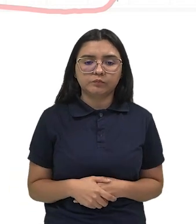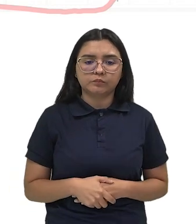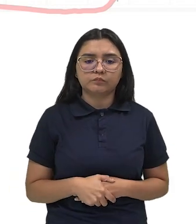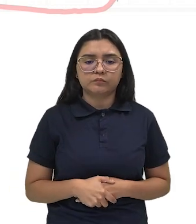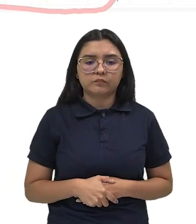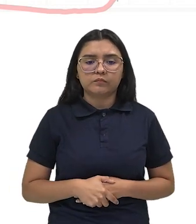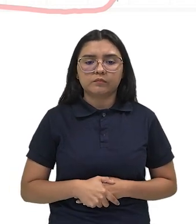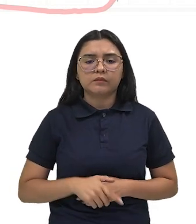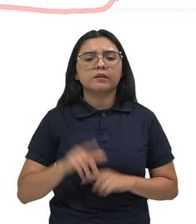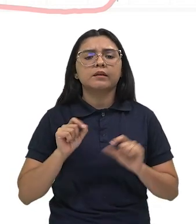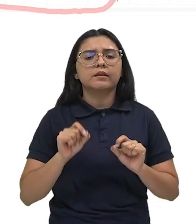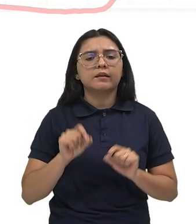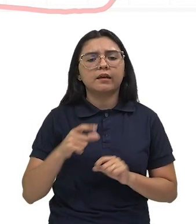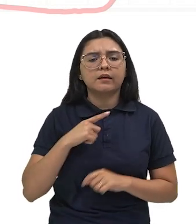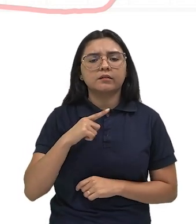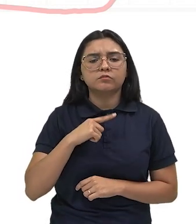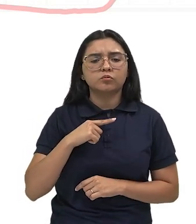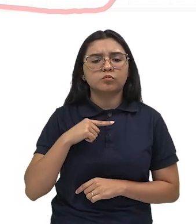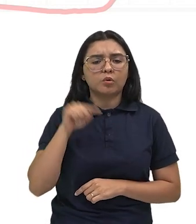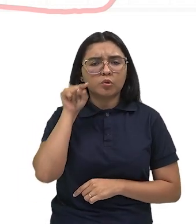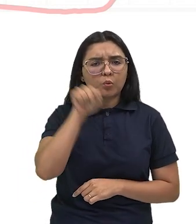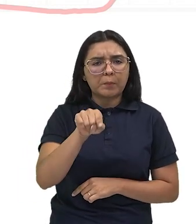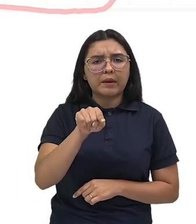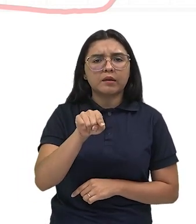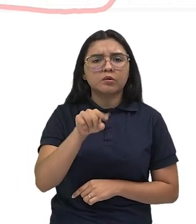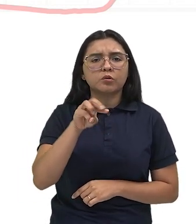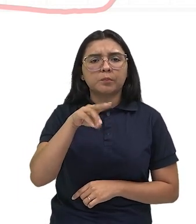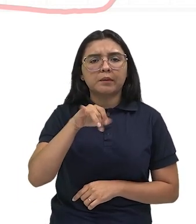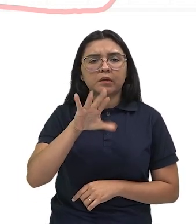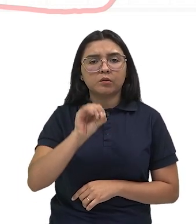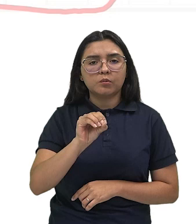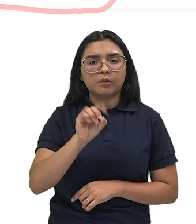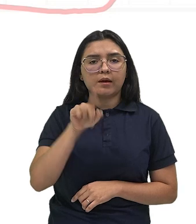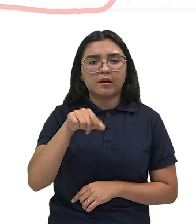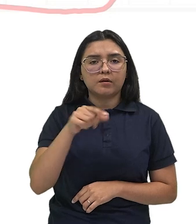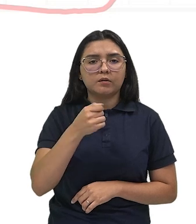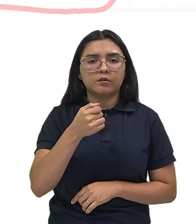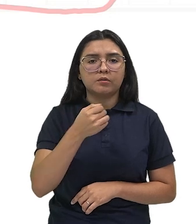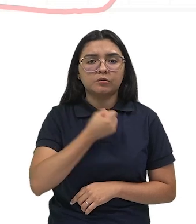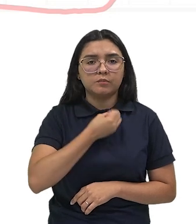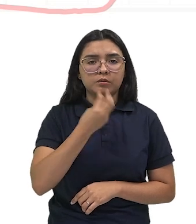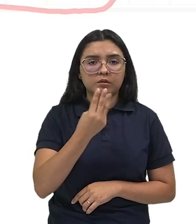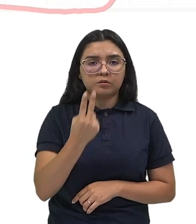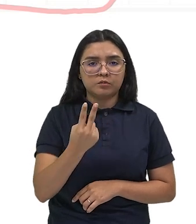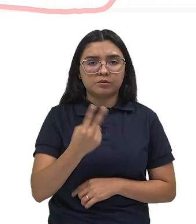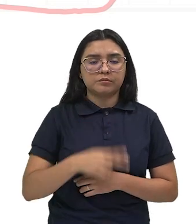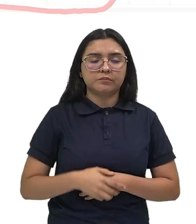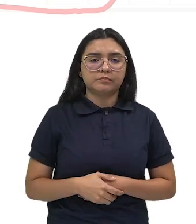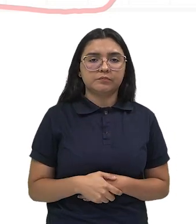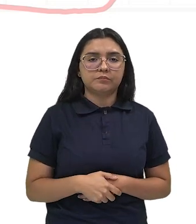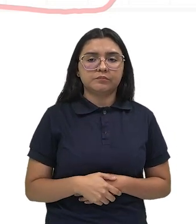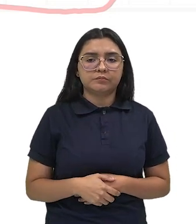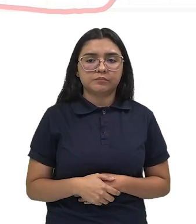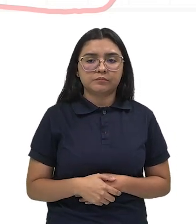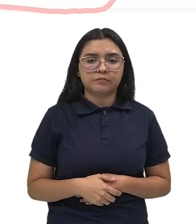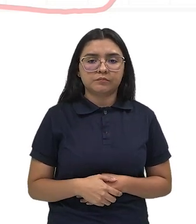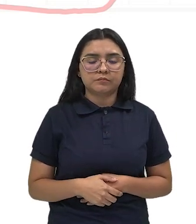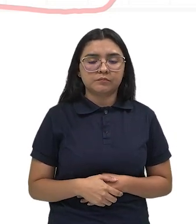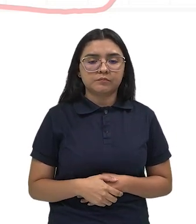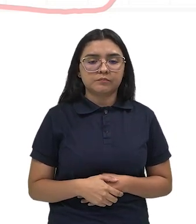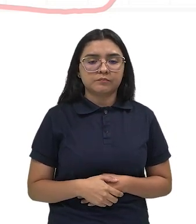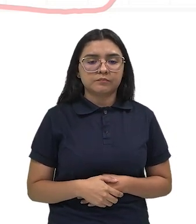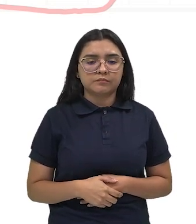outro. Então, qual é o elemento que está no meião? É o elemento 32. Então,